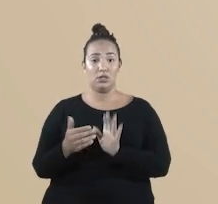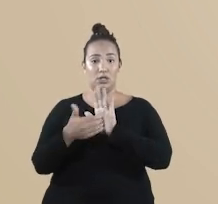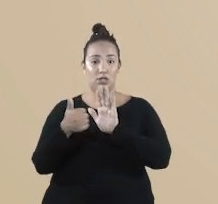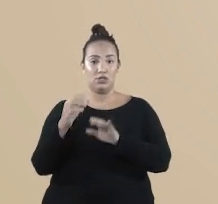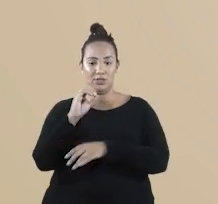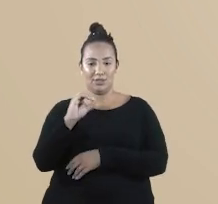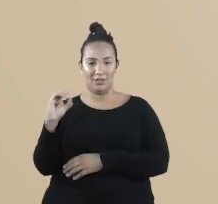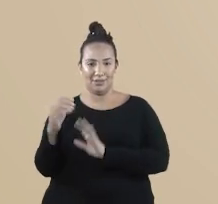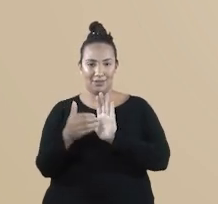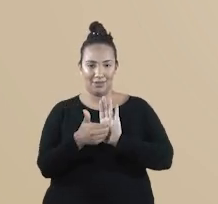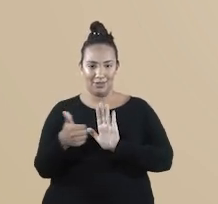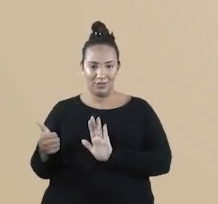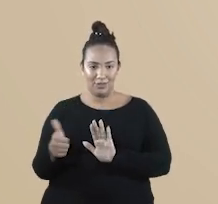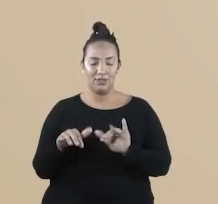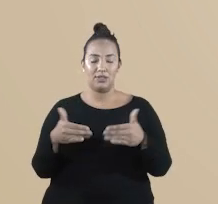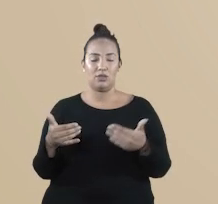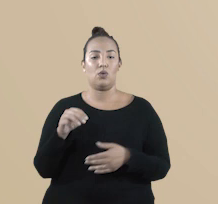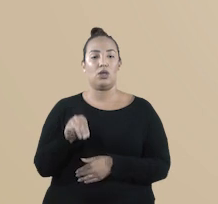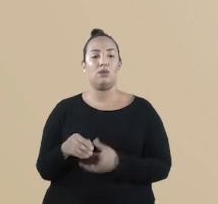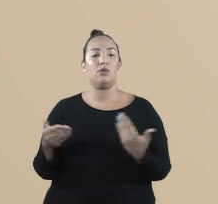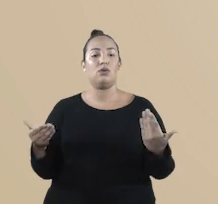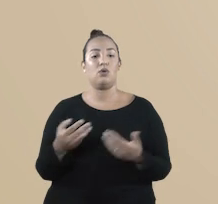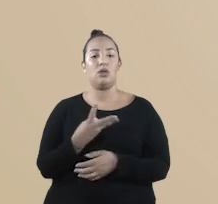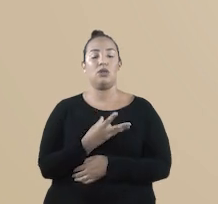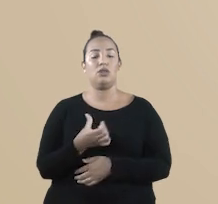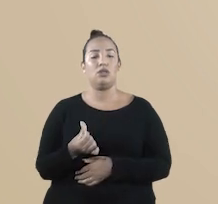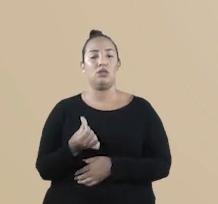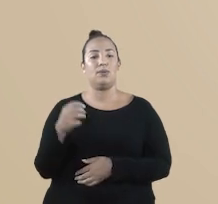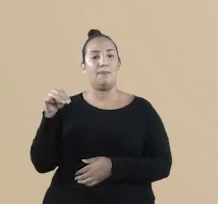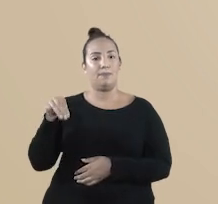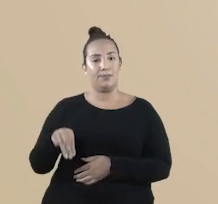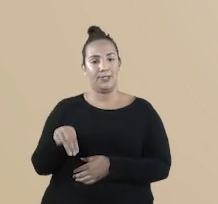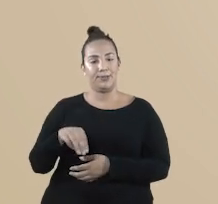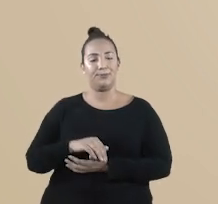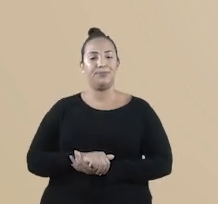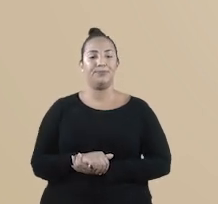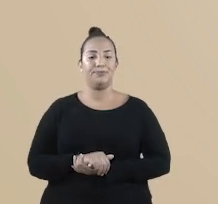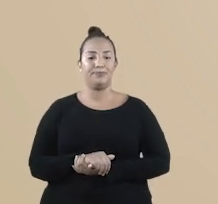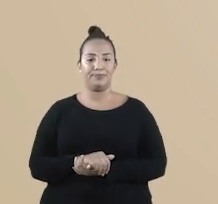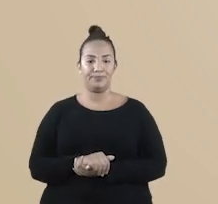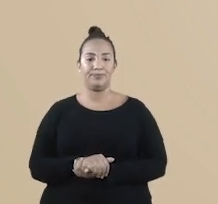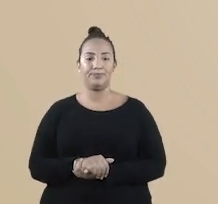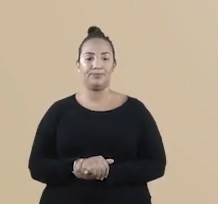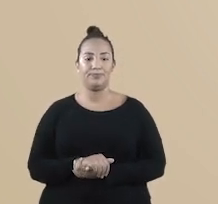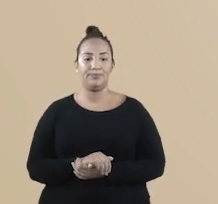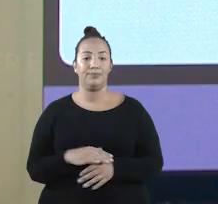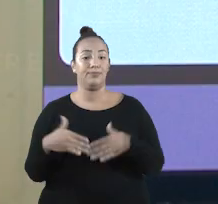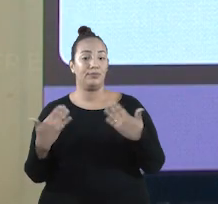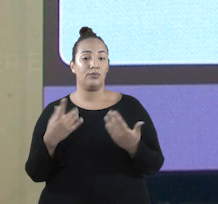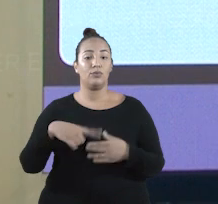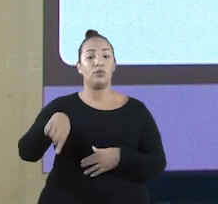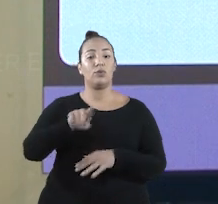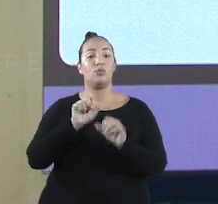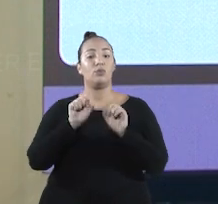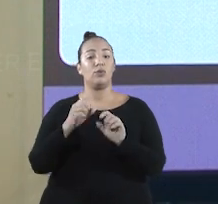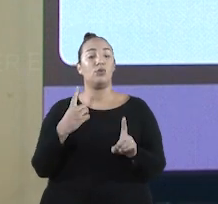Simplificando, cortando os dois zeros, teremos que M é igual a 36 metros.